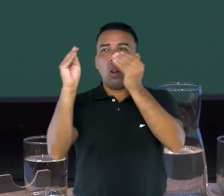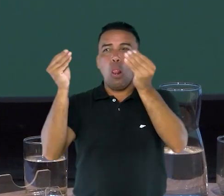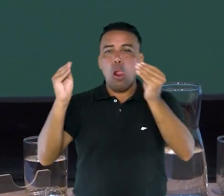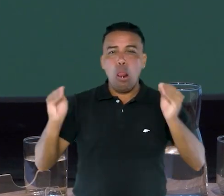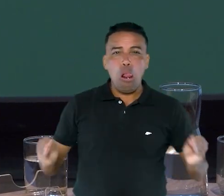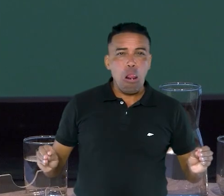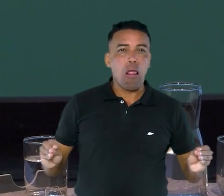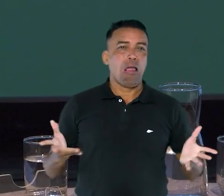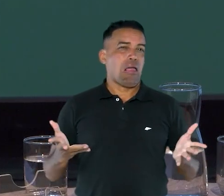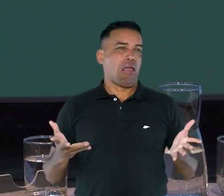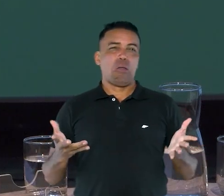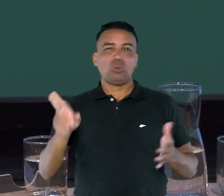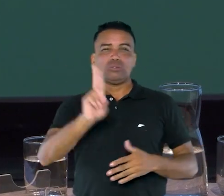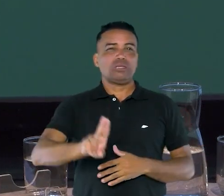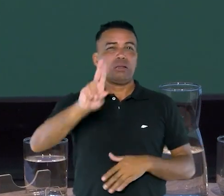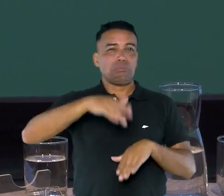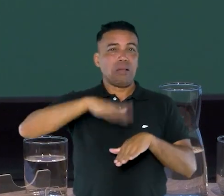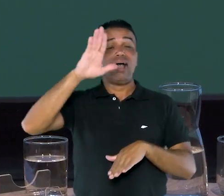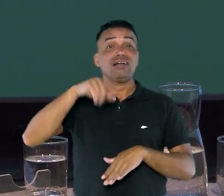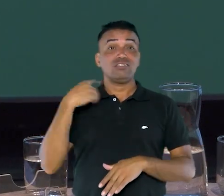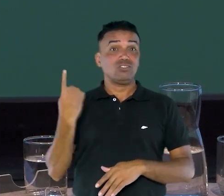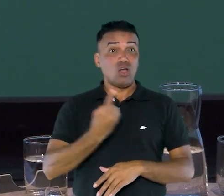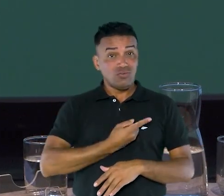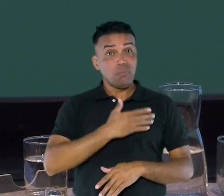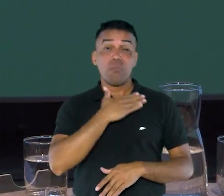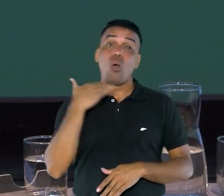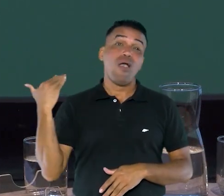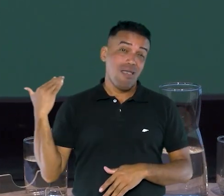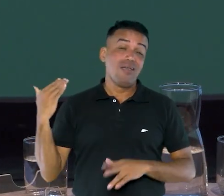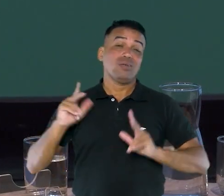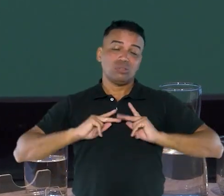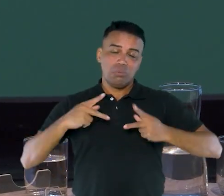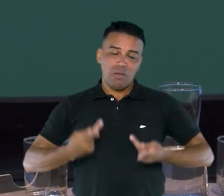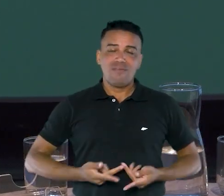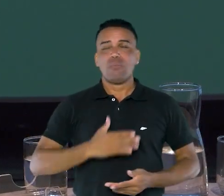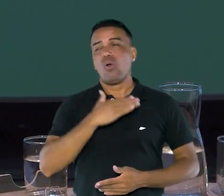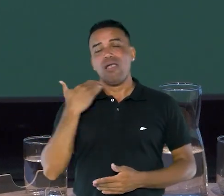enfeitando demais. E a gente vai morrer por causa disso, sabe?